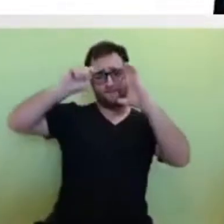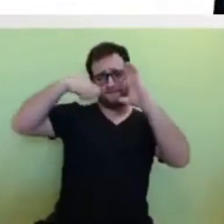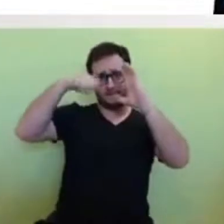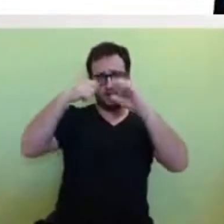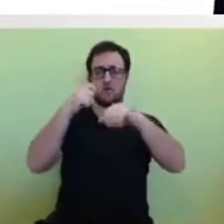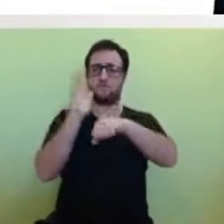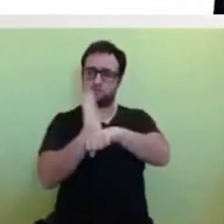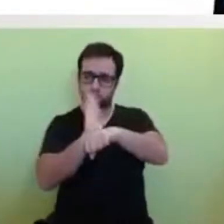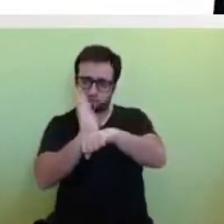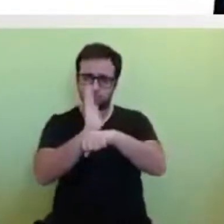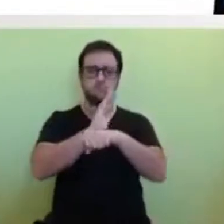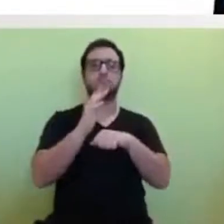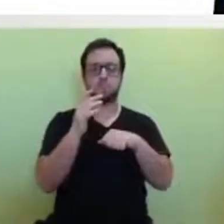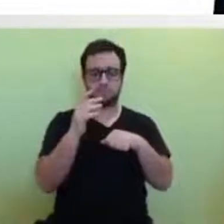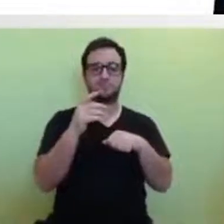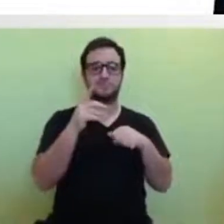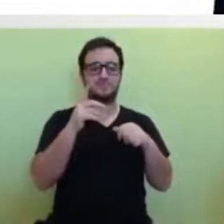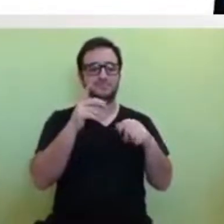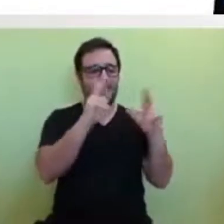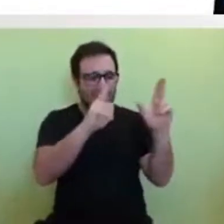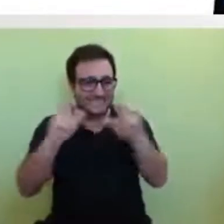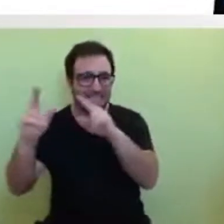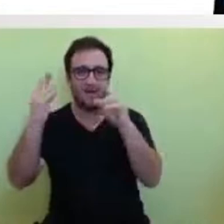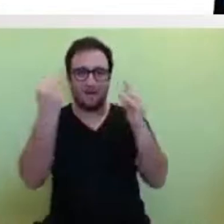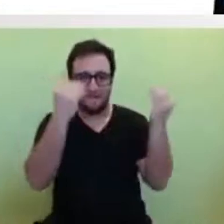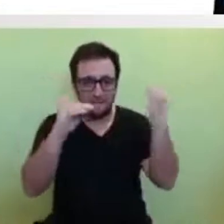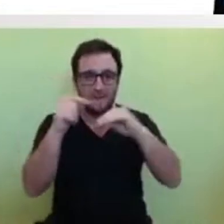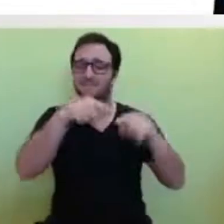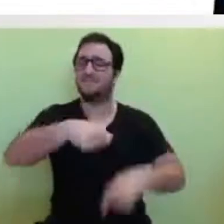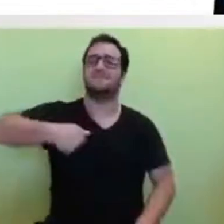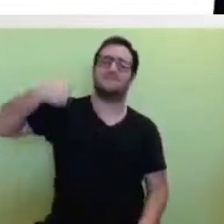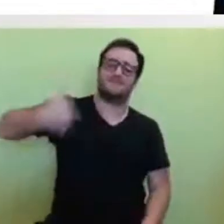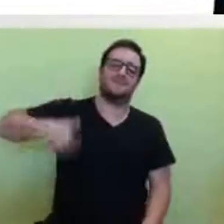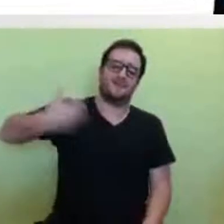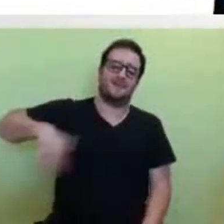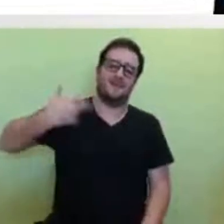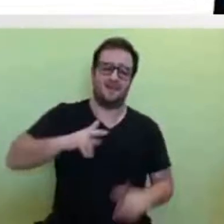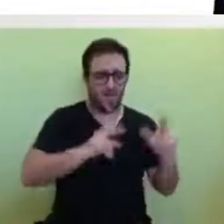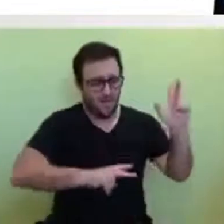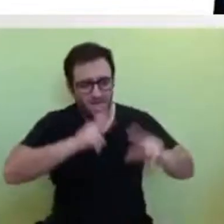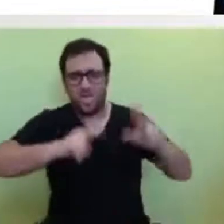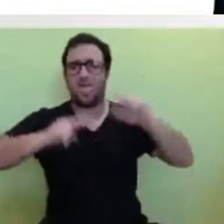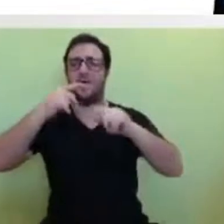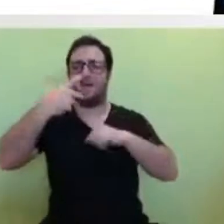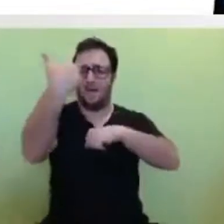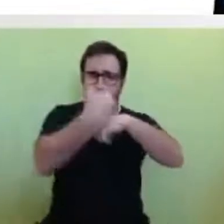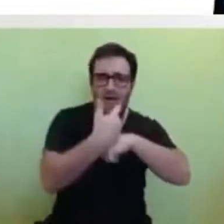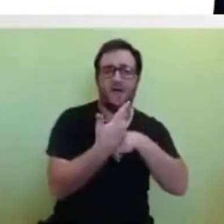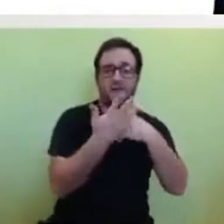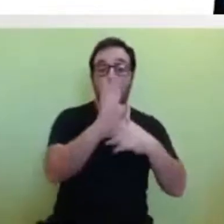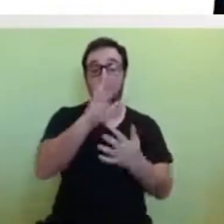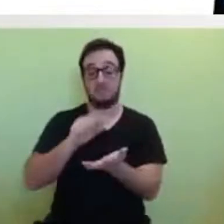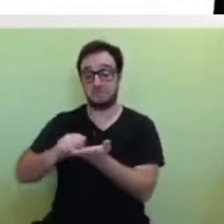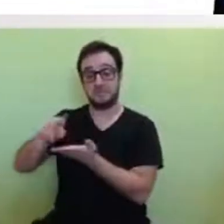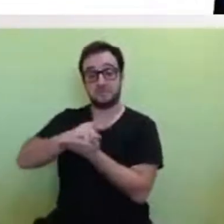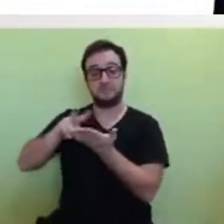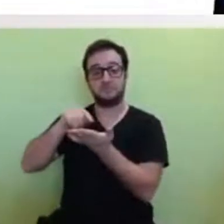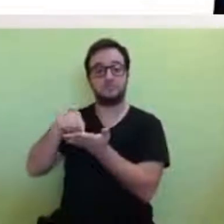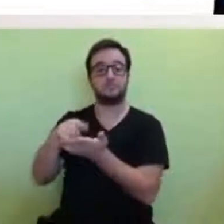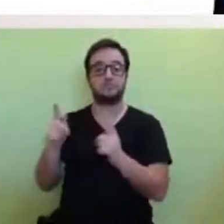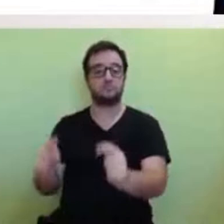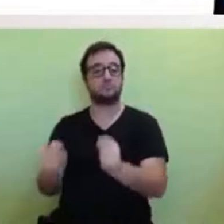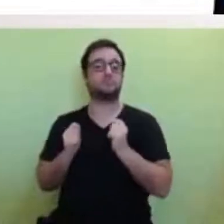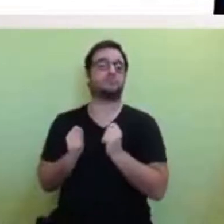certo custo. Você pode produzir textos sentado na sua mesa com seu computador, escrevendo eles em